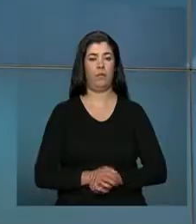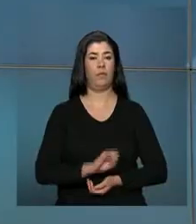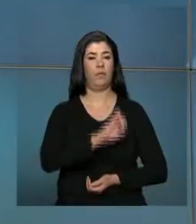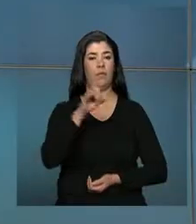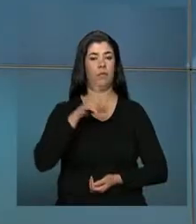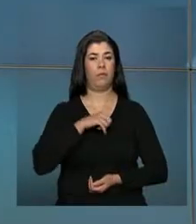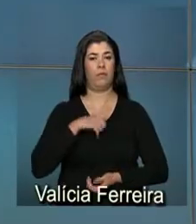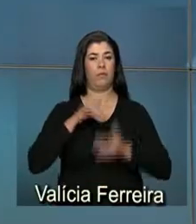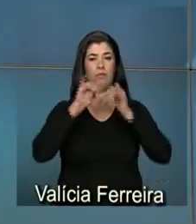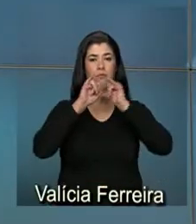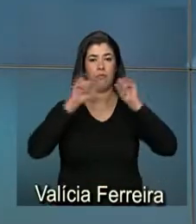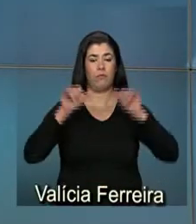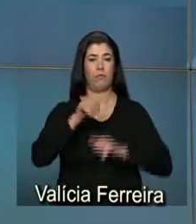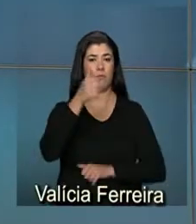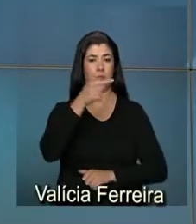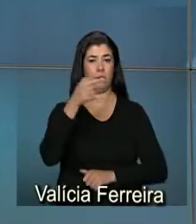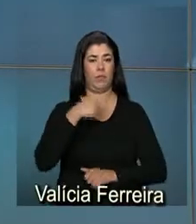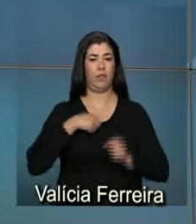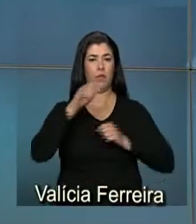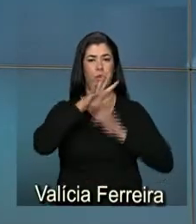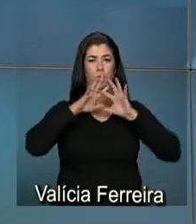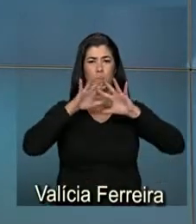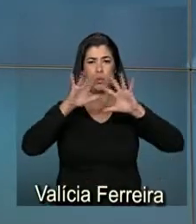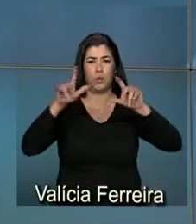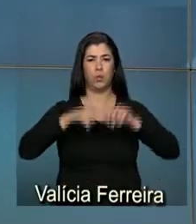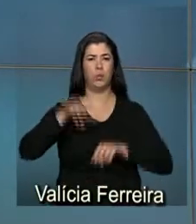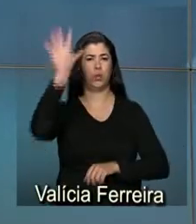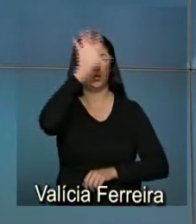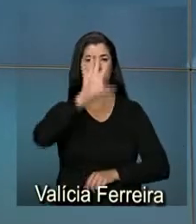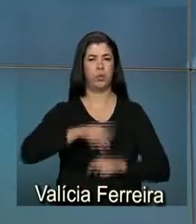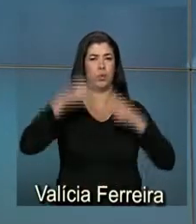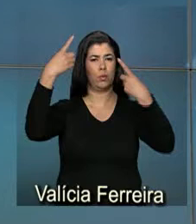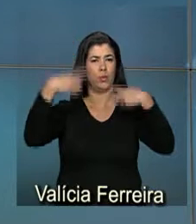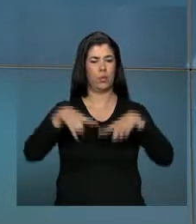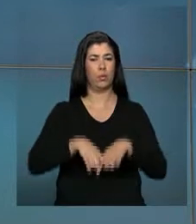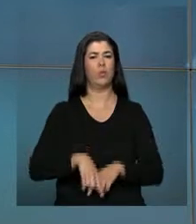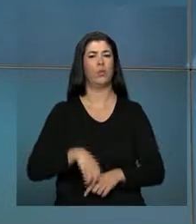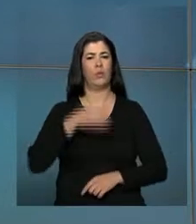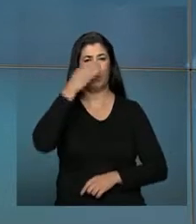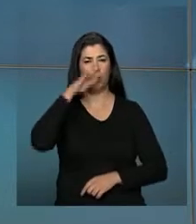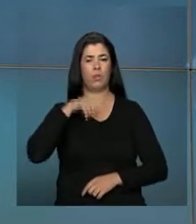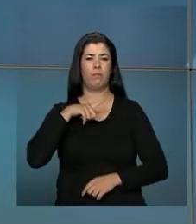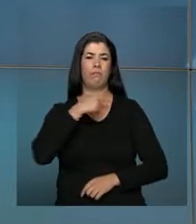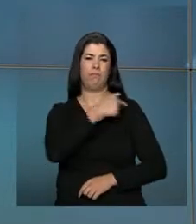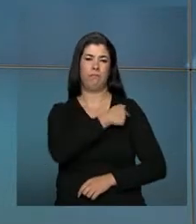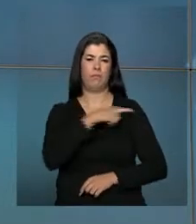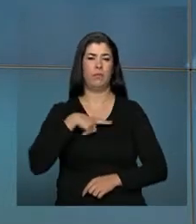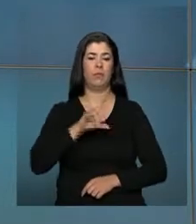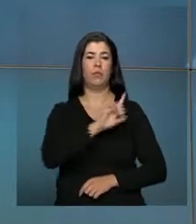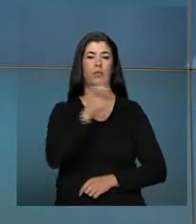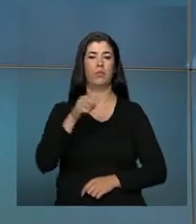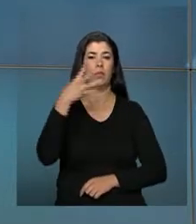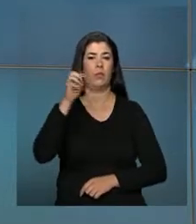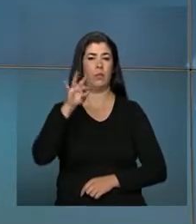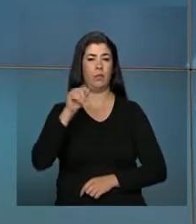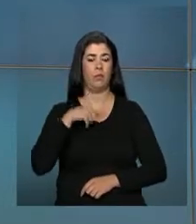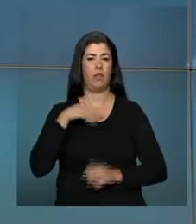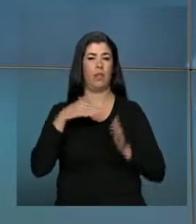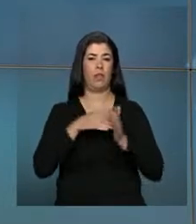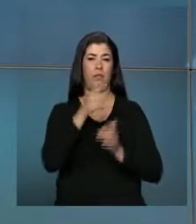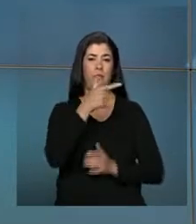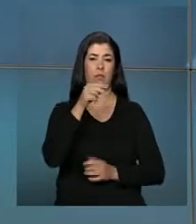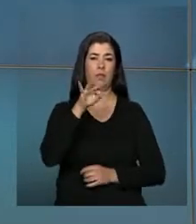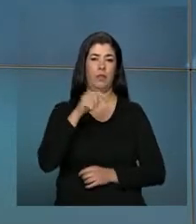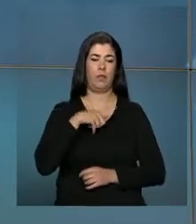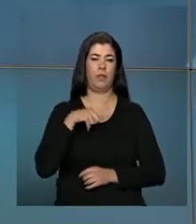Olá, foi lançada a 17ª Campanha Nacional de Vacinação contra a Gripe, que será realizada entre os dias 4 e 22 de